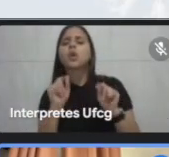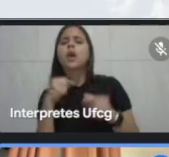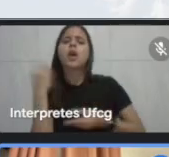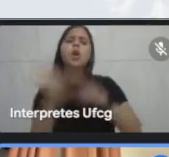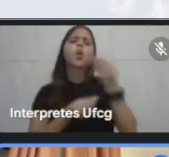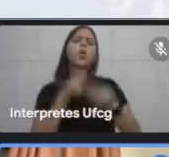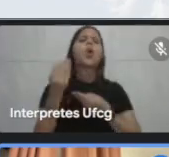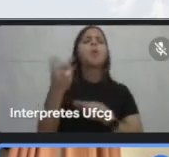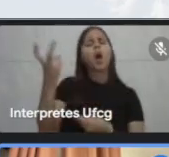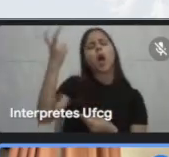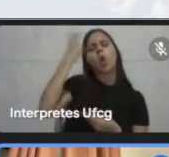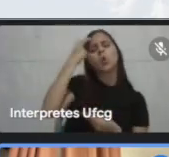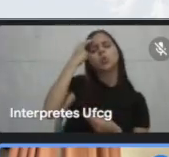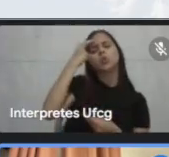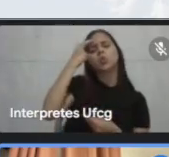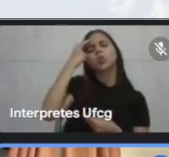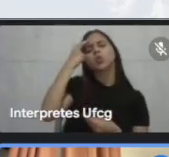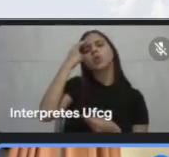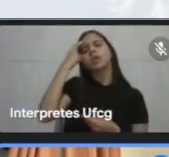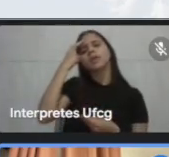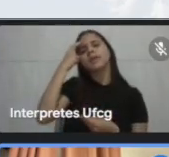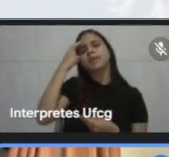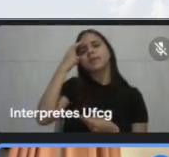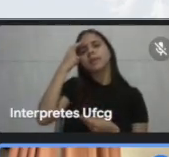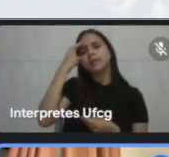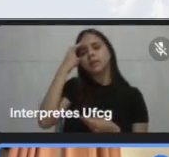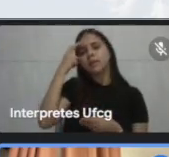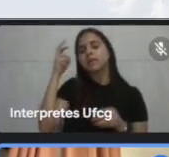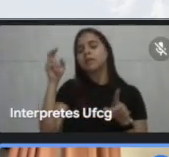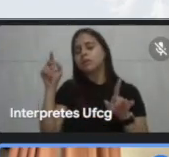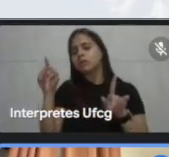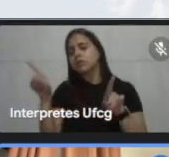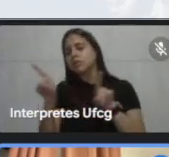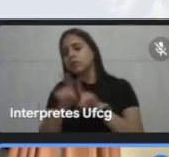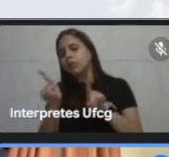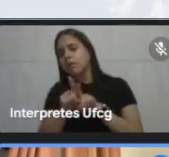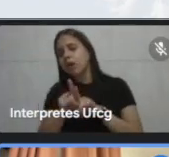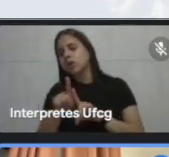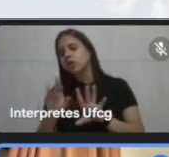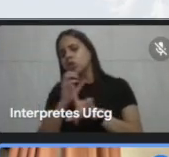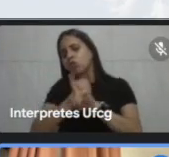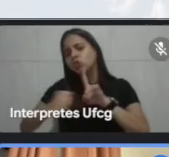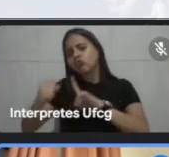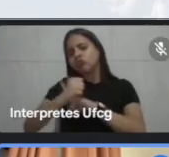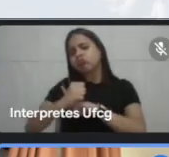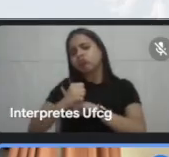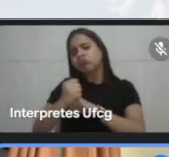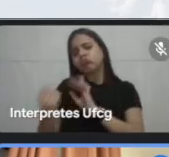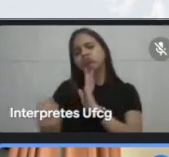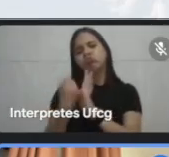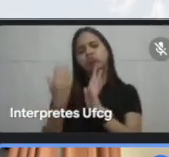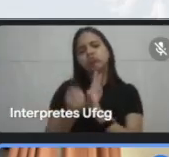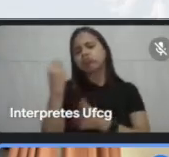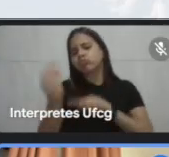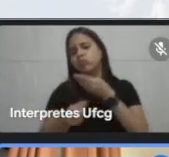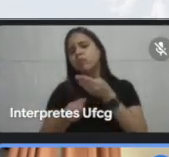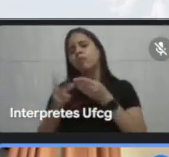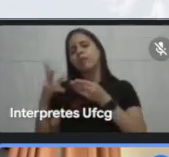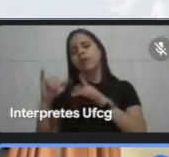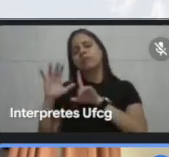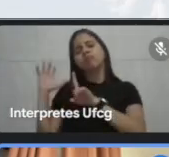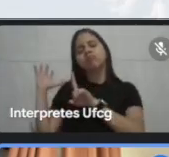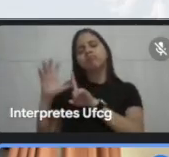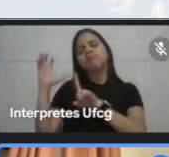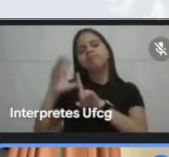questões culturais, essas questões de formação da sociedade, elas acabam influenciando também em todo esse processo